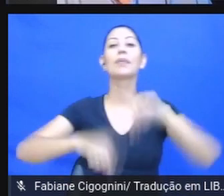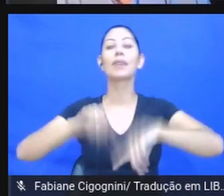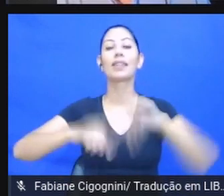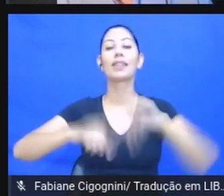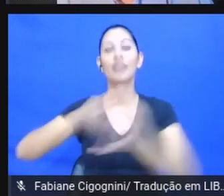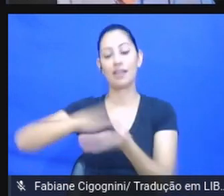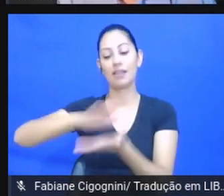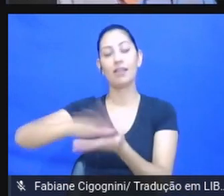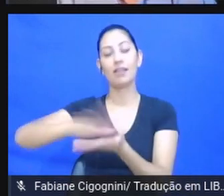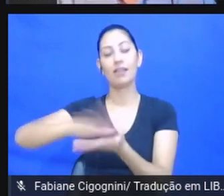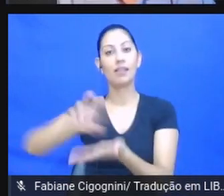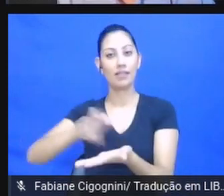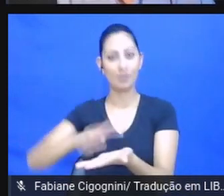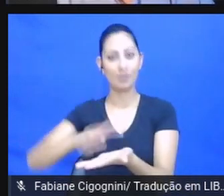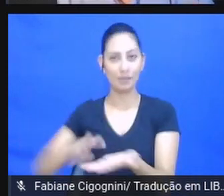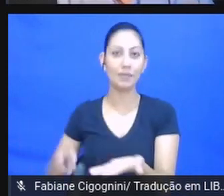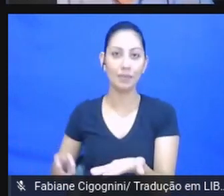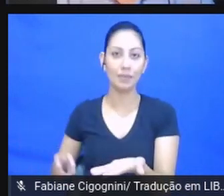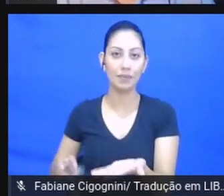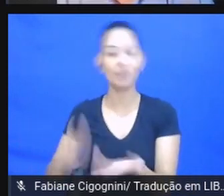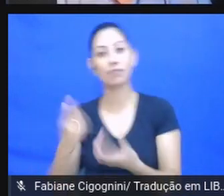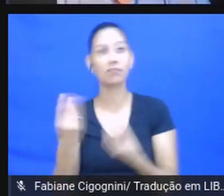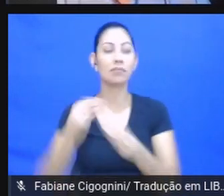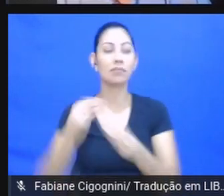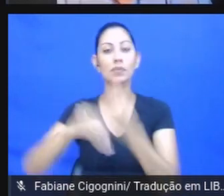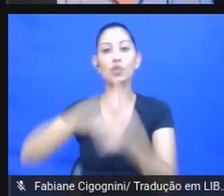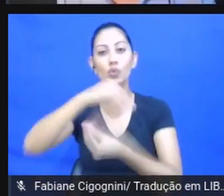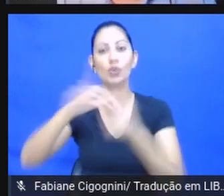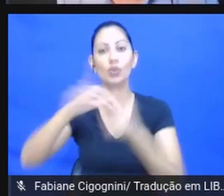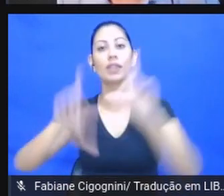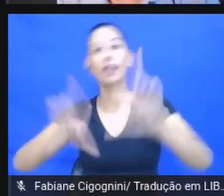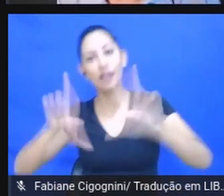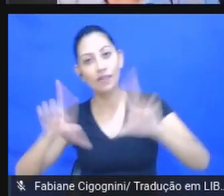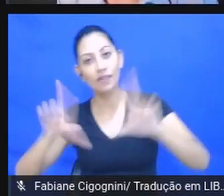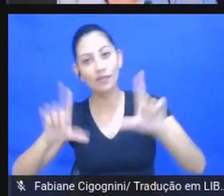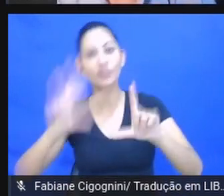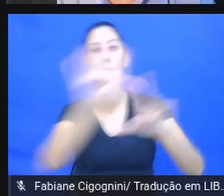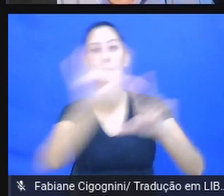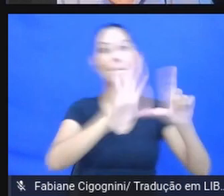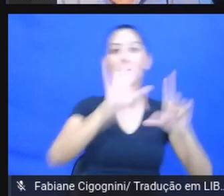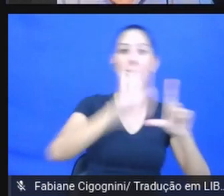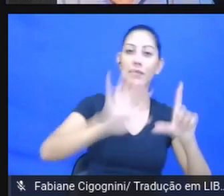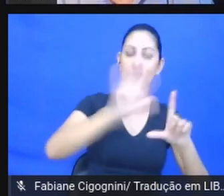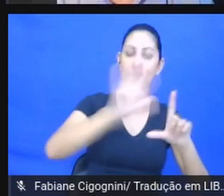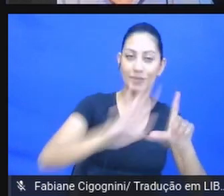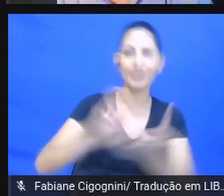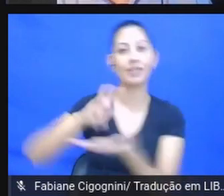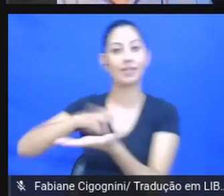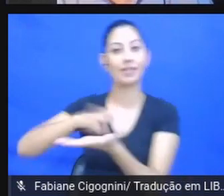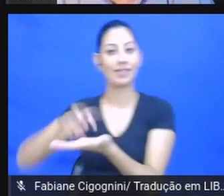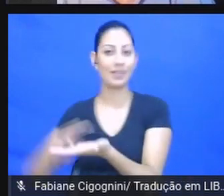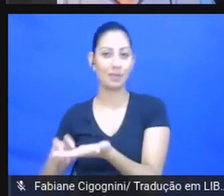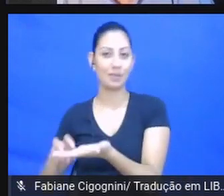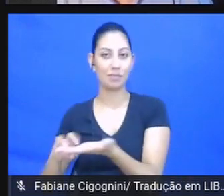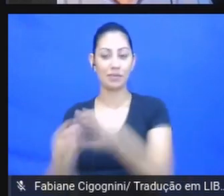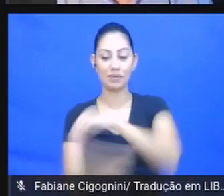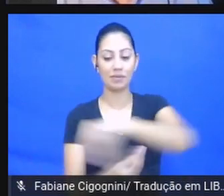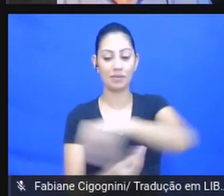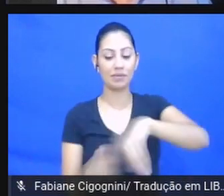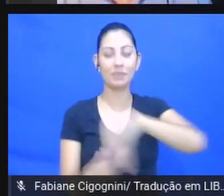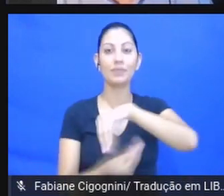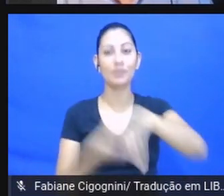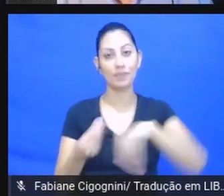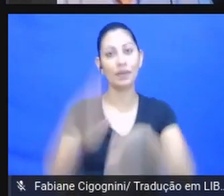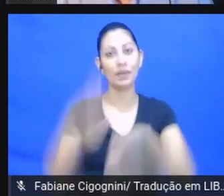impressos. Então, tem uma mistura do impresso, da televisão e das plataformas online. Então, essa mistura na prefeitura, aqui em São